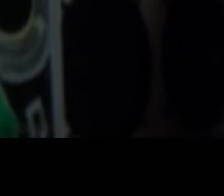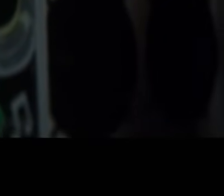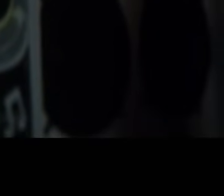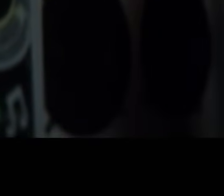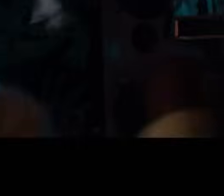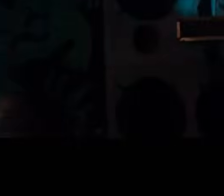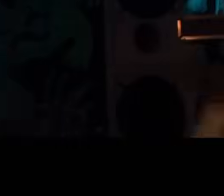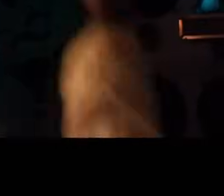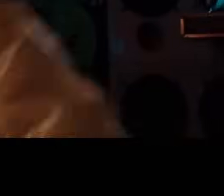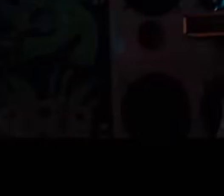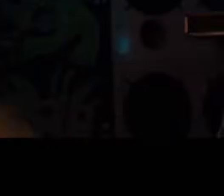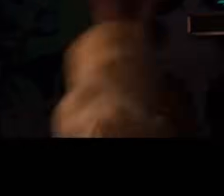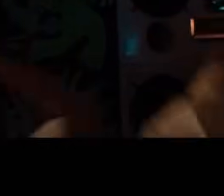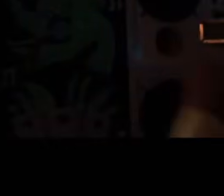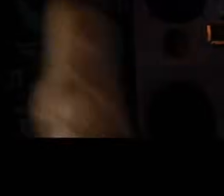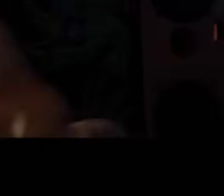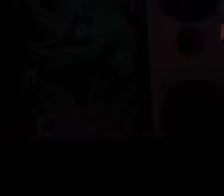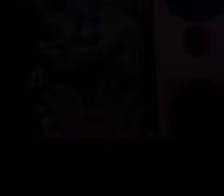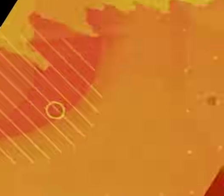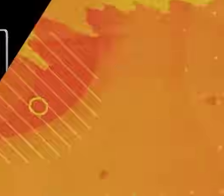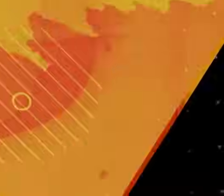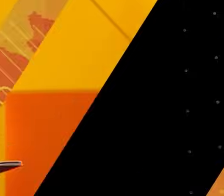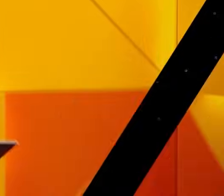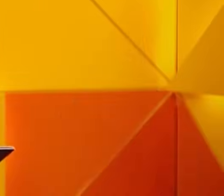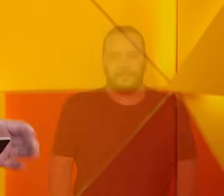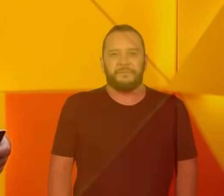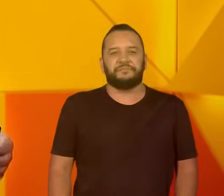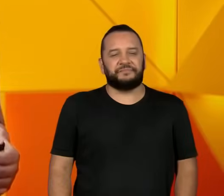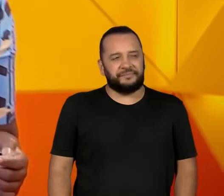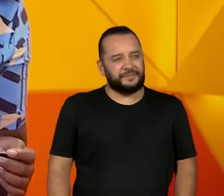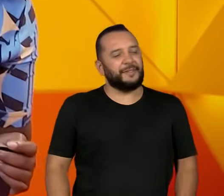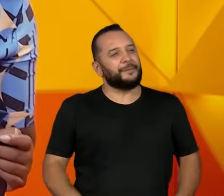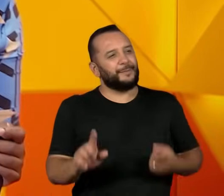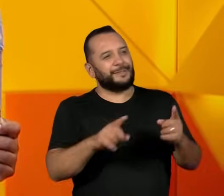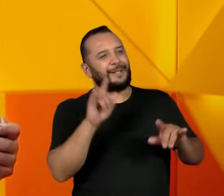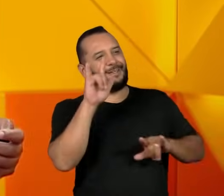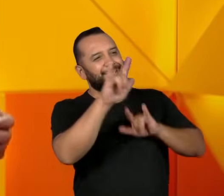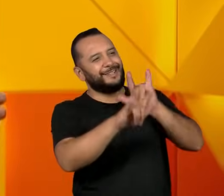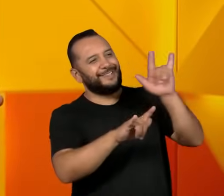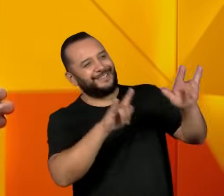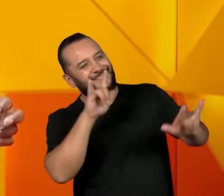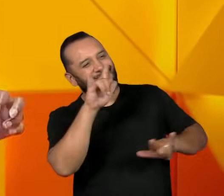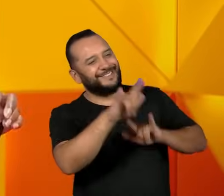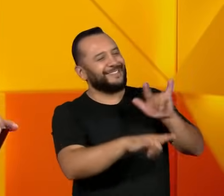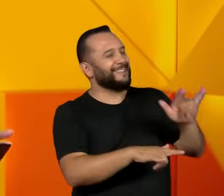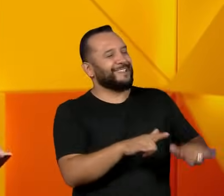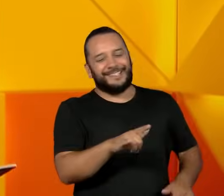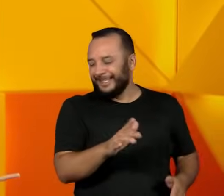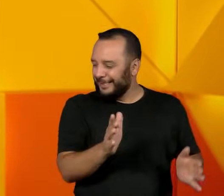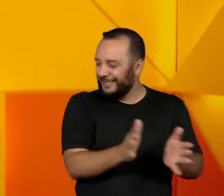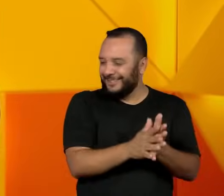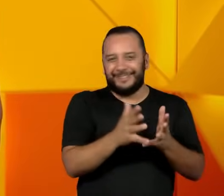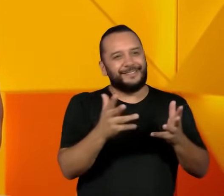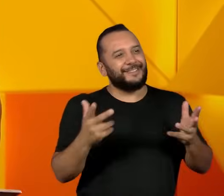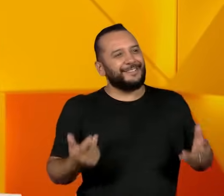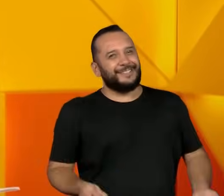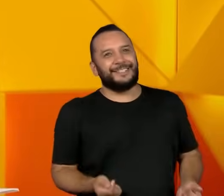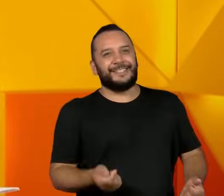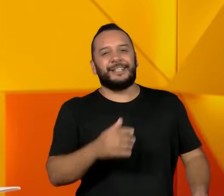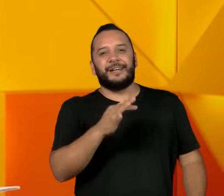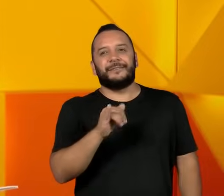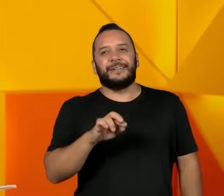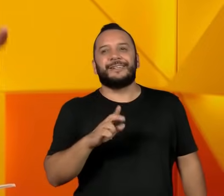Salve, salve, salve, salve. Só love, só love, só love. Maravilha.